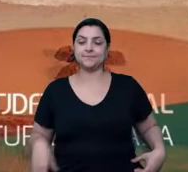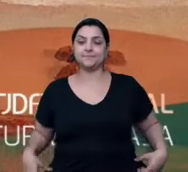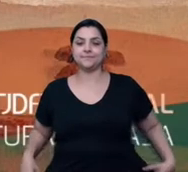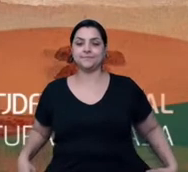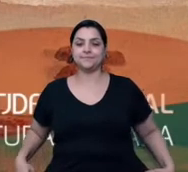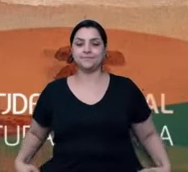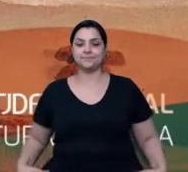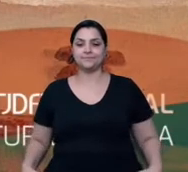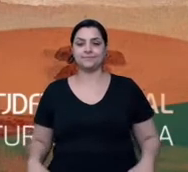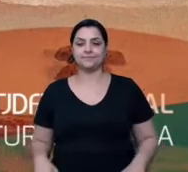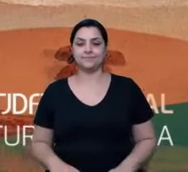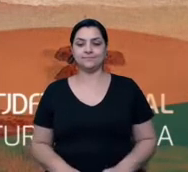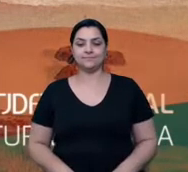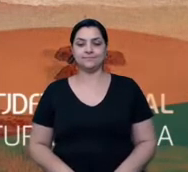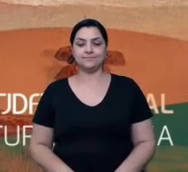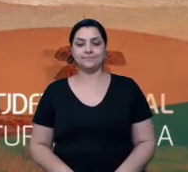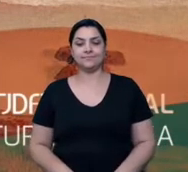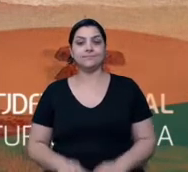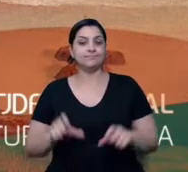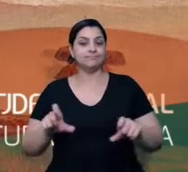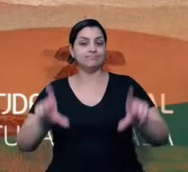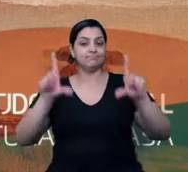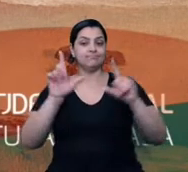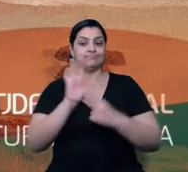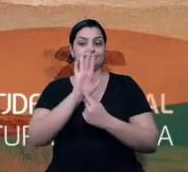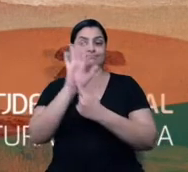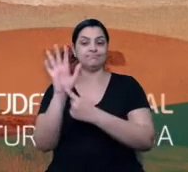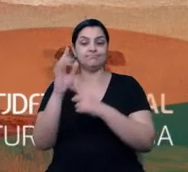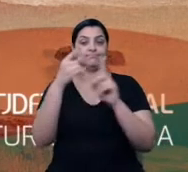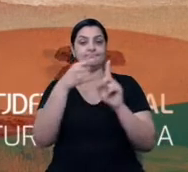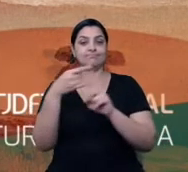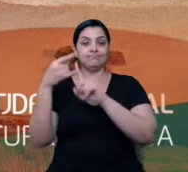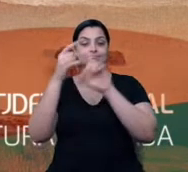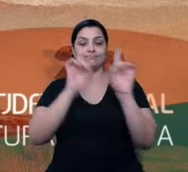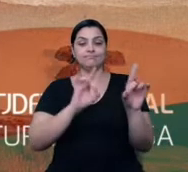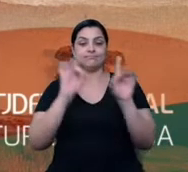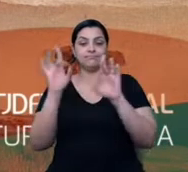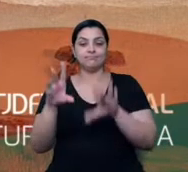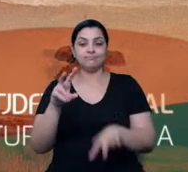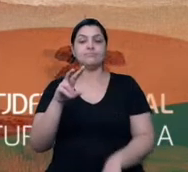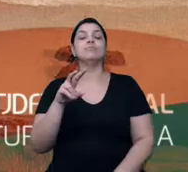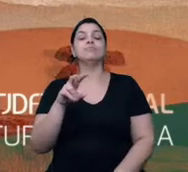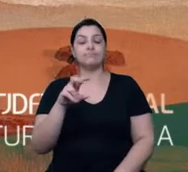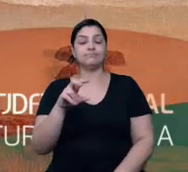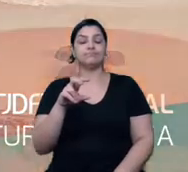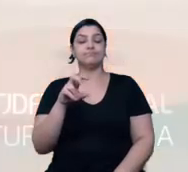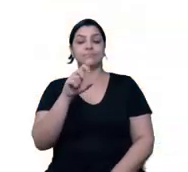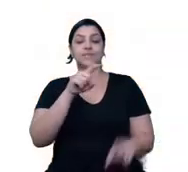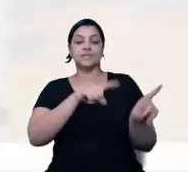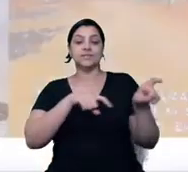Cartaz de divulgação da exposição virtual com a pintura O Sertão é Dentro da Gente.